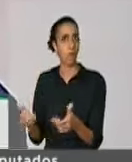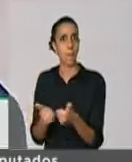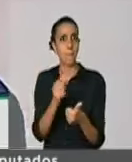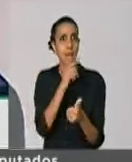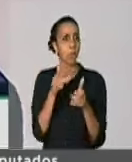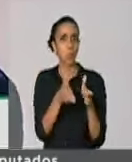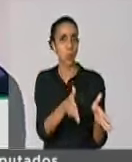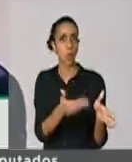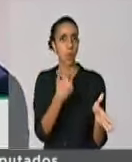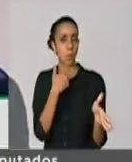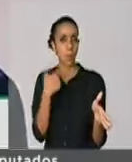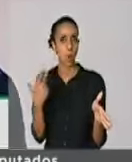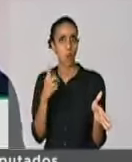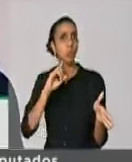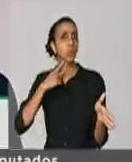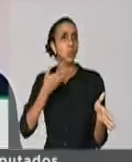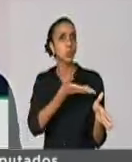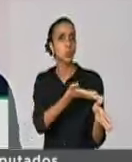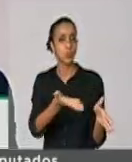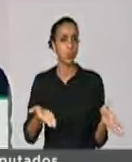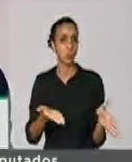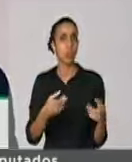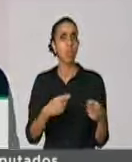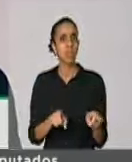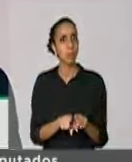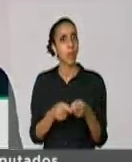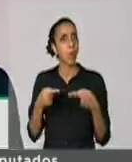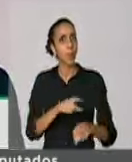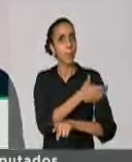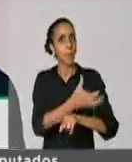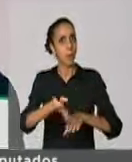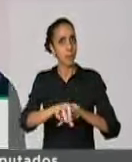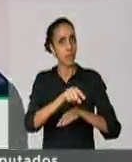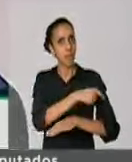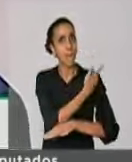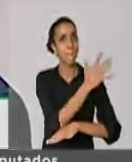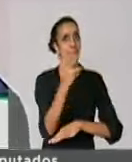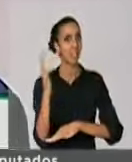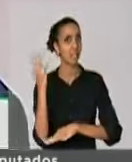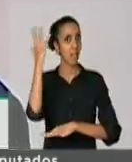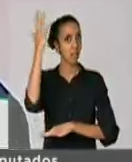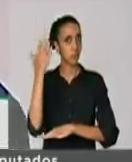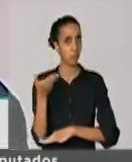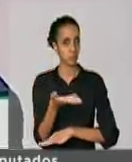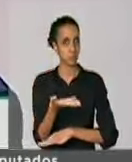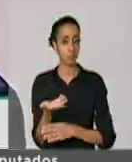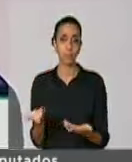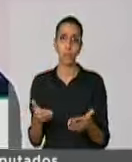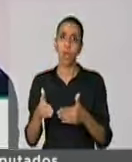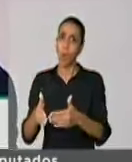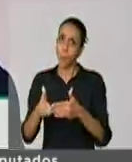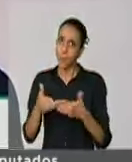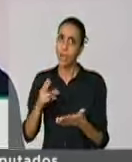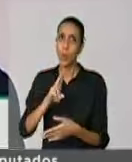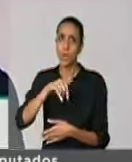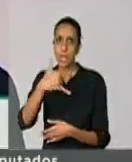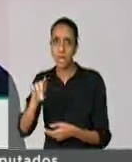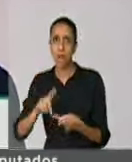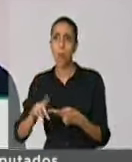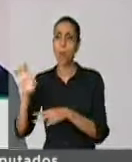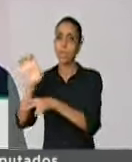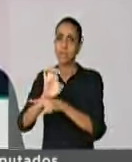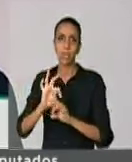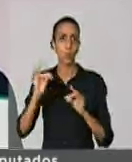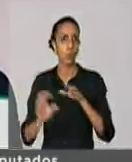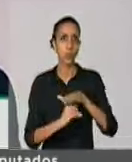Sebastião agredindo a Mata Atlântica quero pedir aqui Providência dos orgos ambientais da União do estado